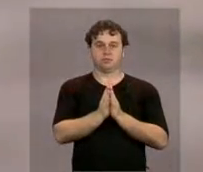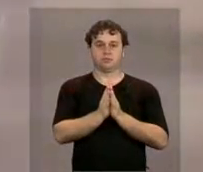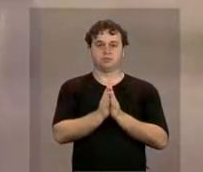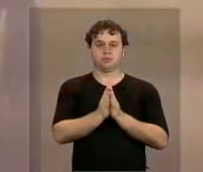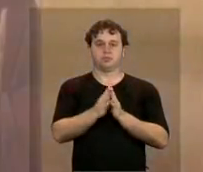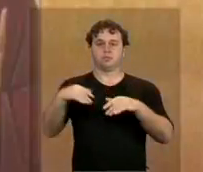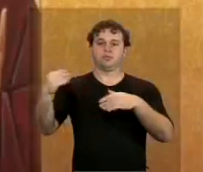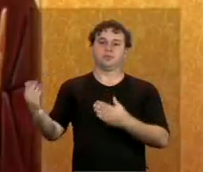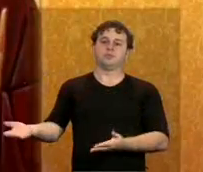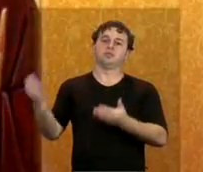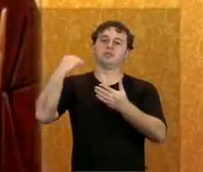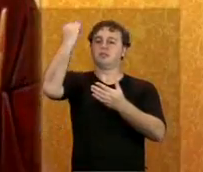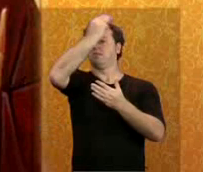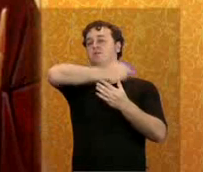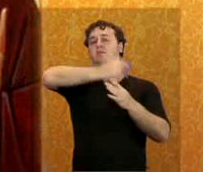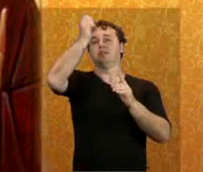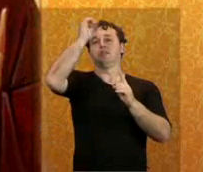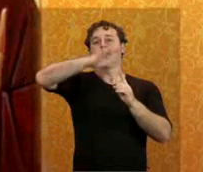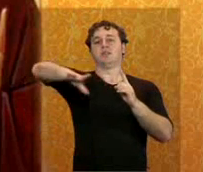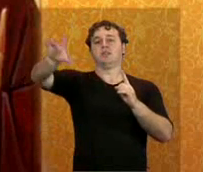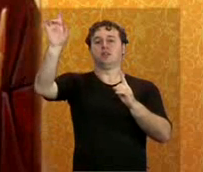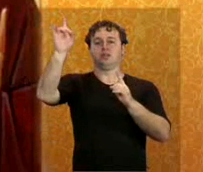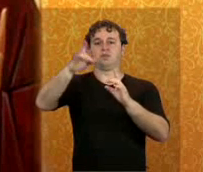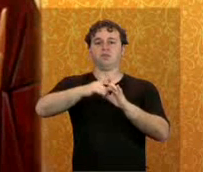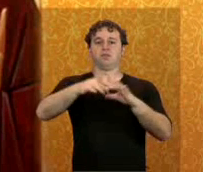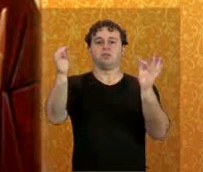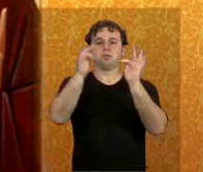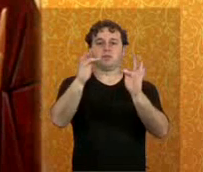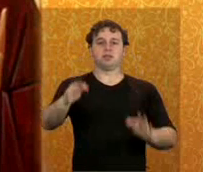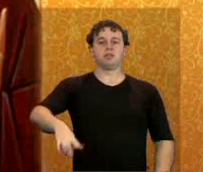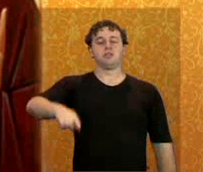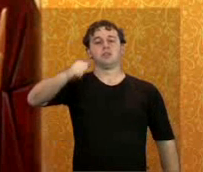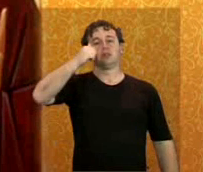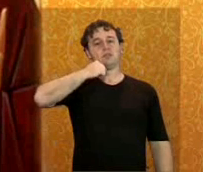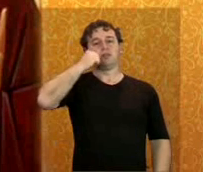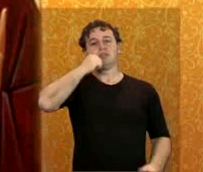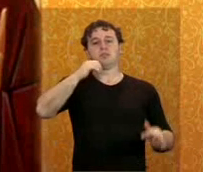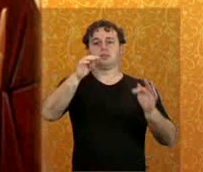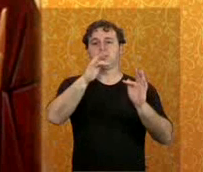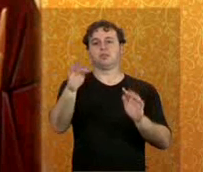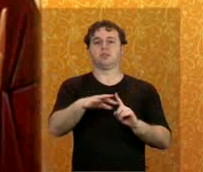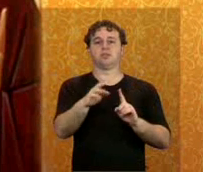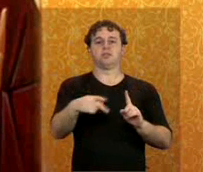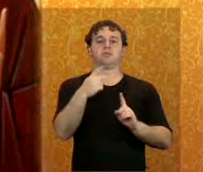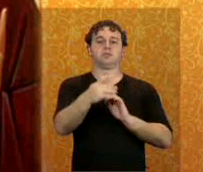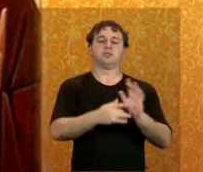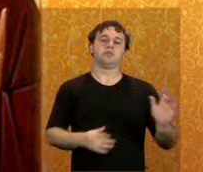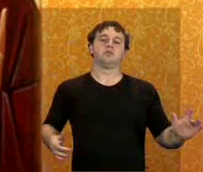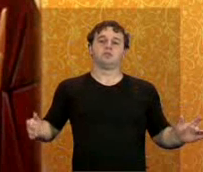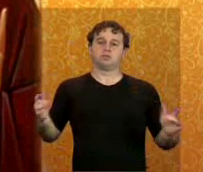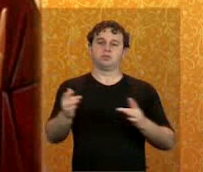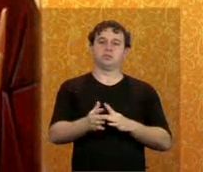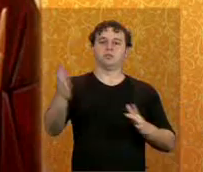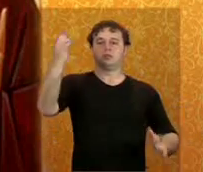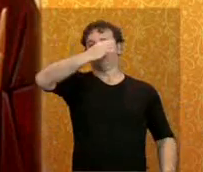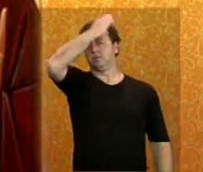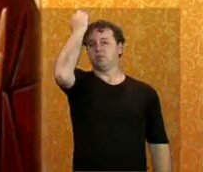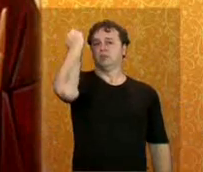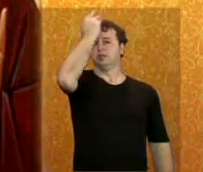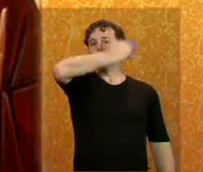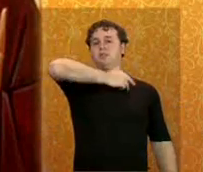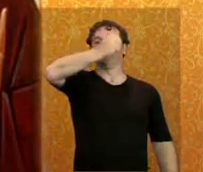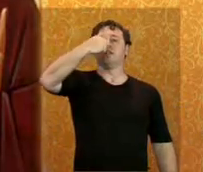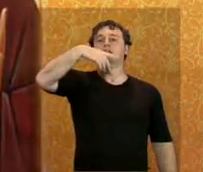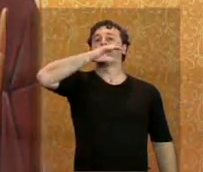Amém. Ave Maria, cheia de graça, o Senhor é convosco. Bendita sois vós entre as mulheres, e bendito é o fruto do vosso